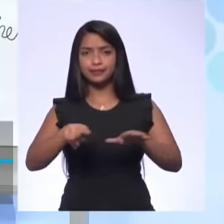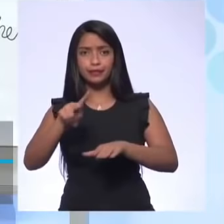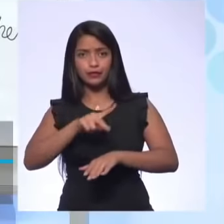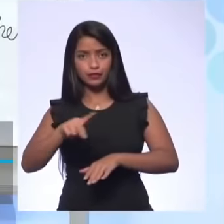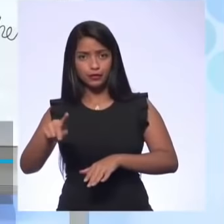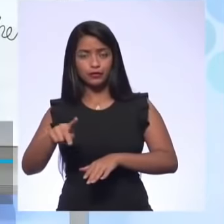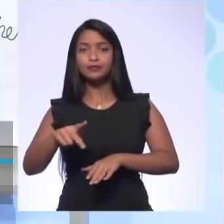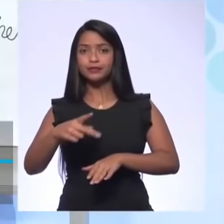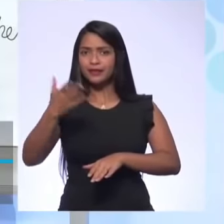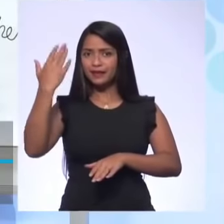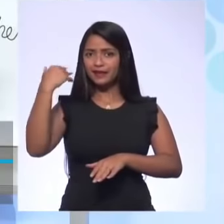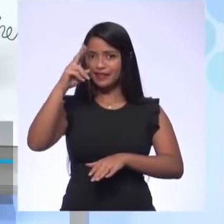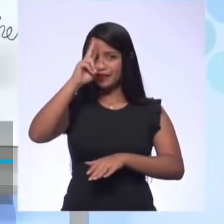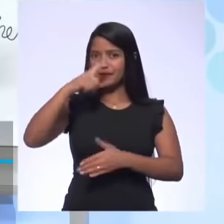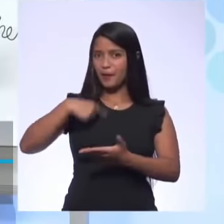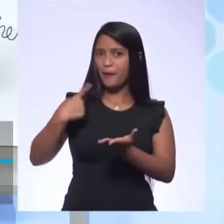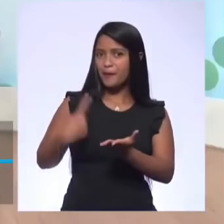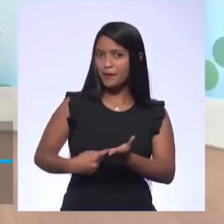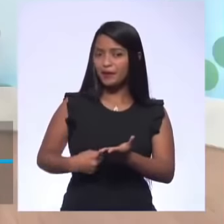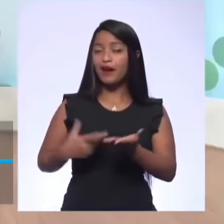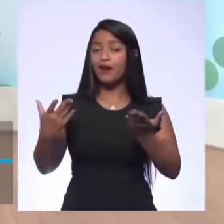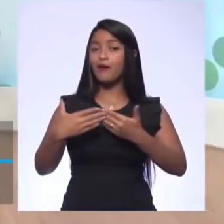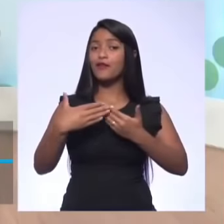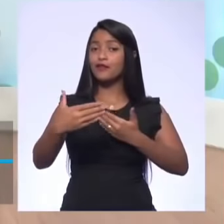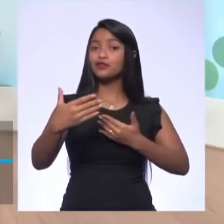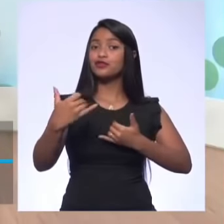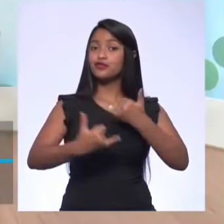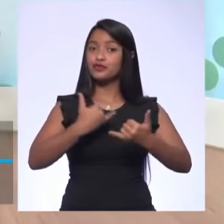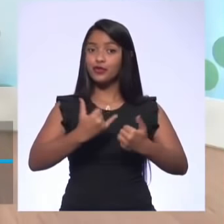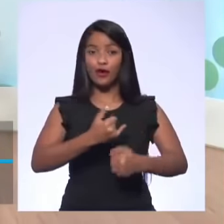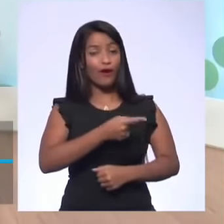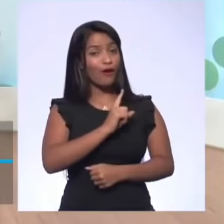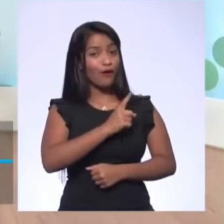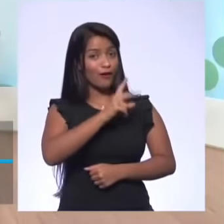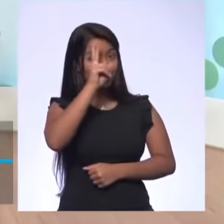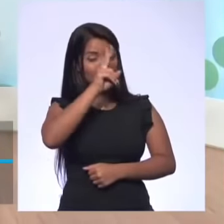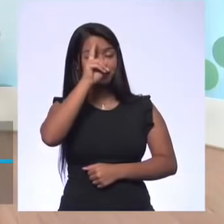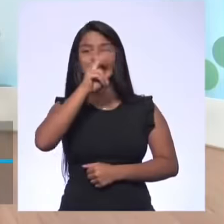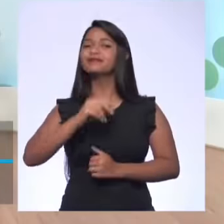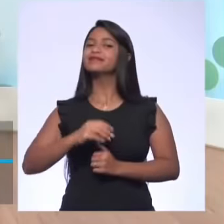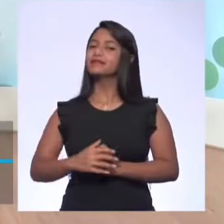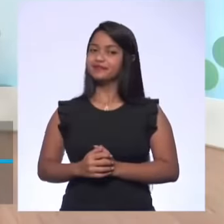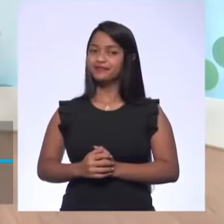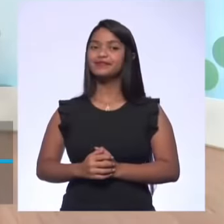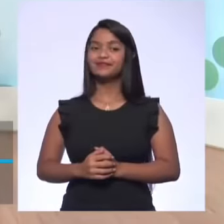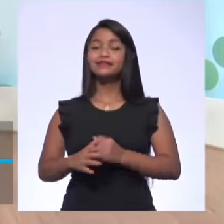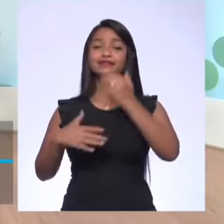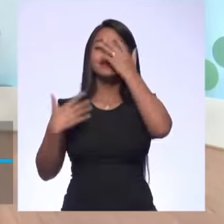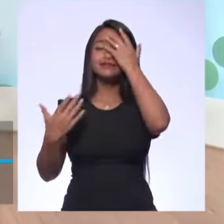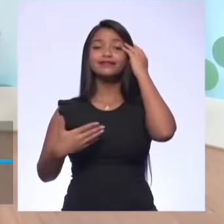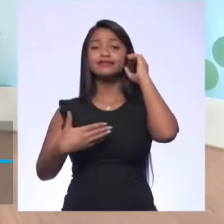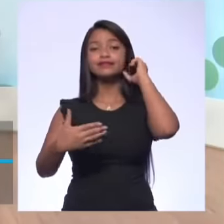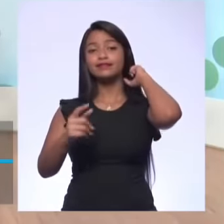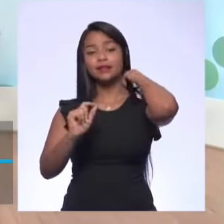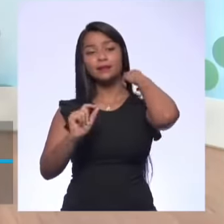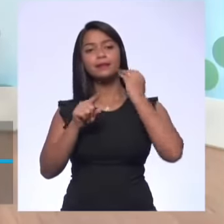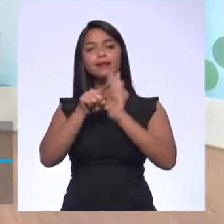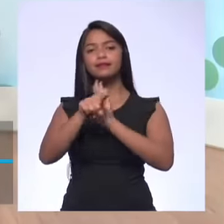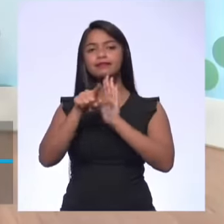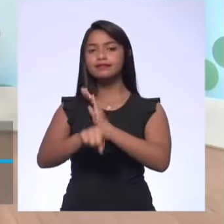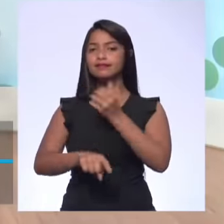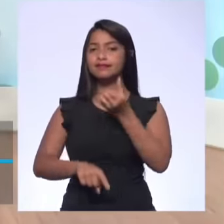jogar. Ó, Ed, Ó. né? O que vai acontecer? São 6 questões,